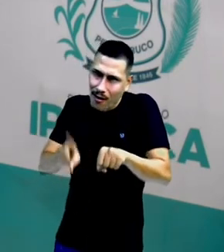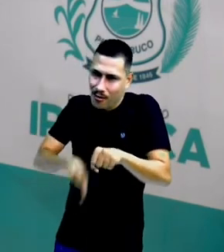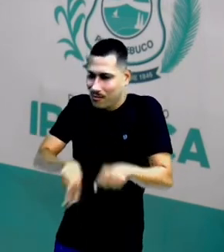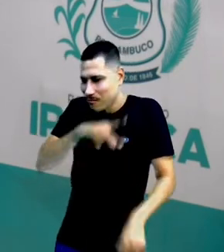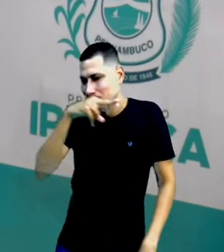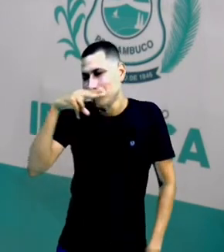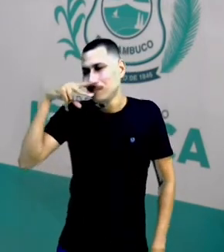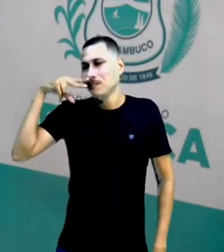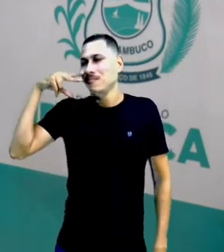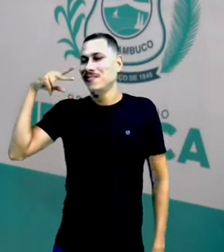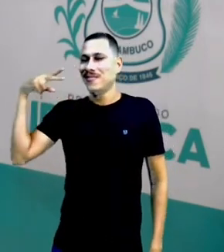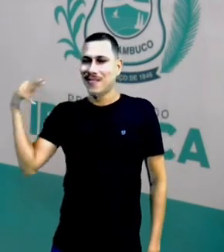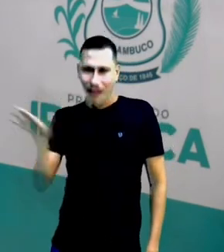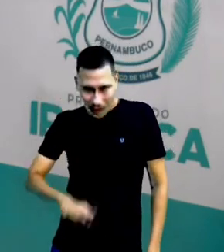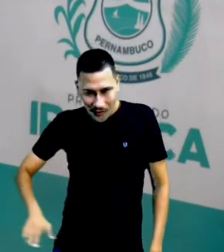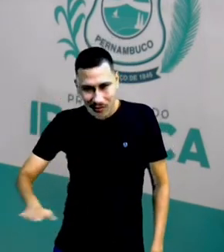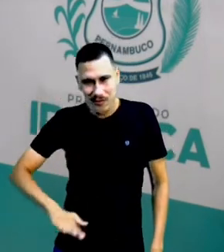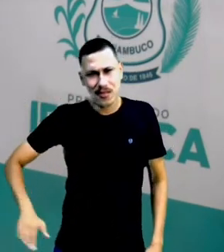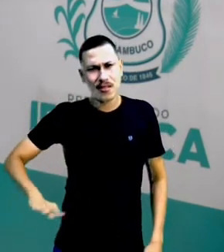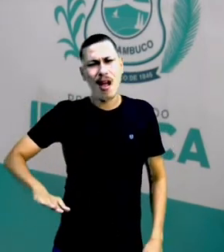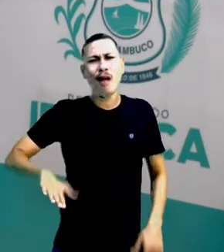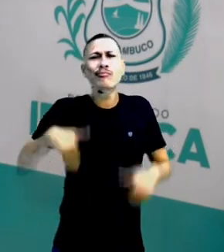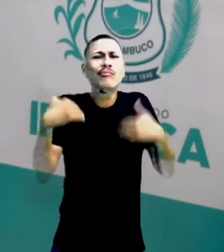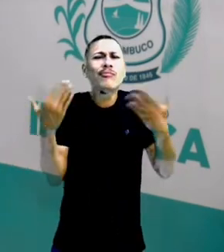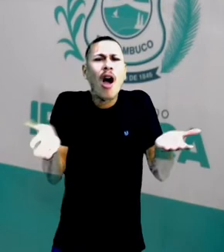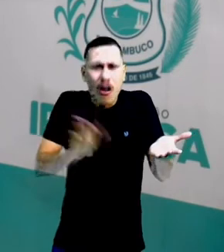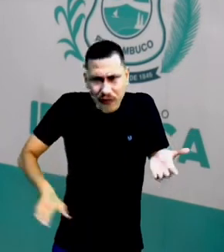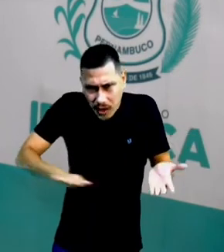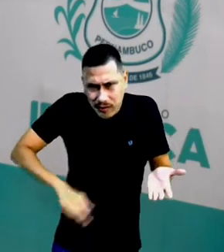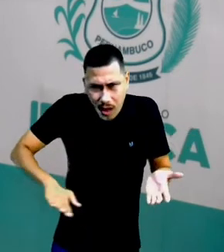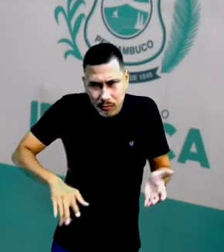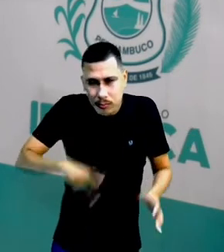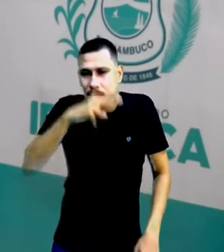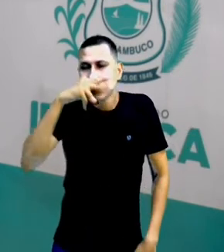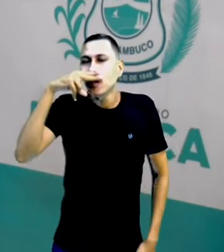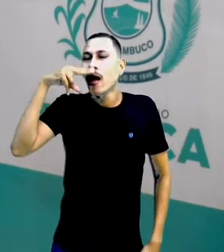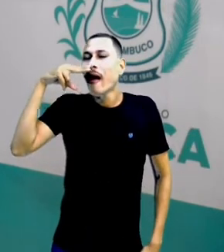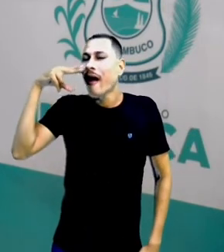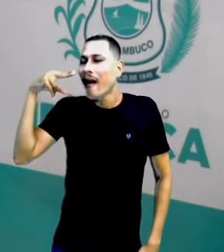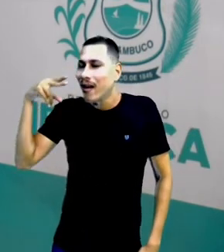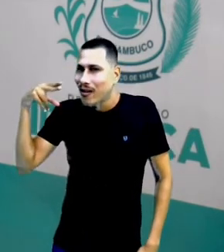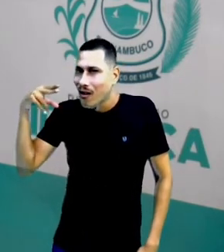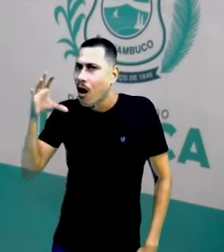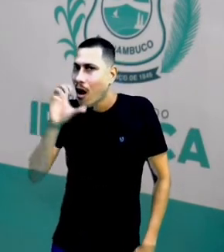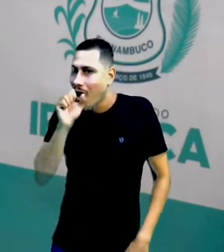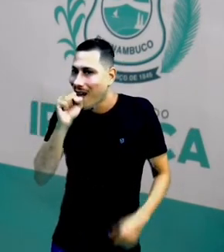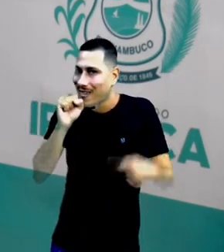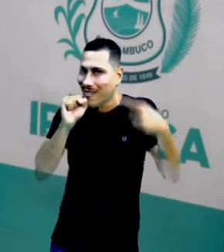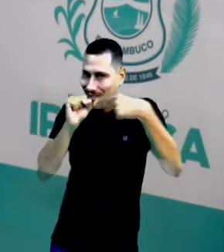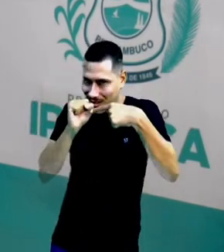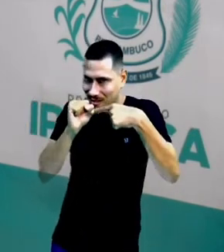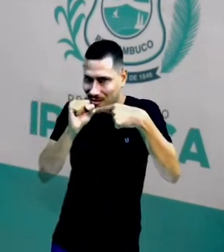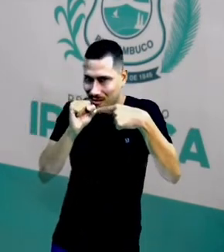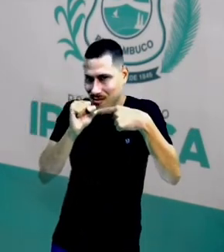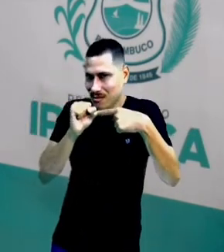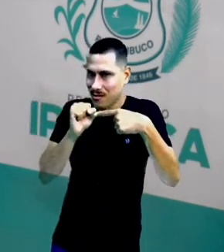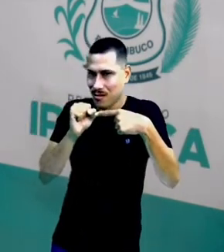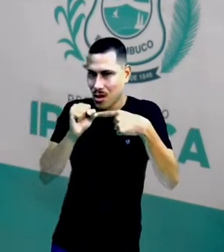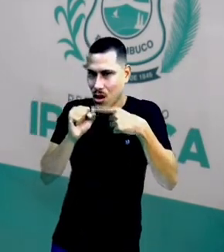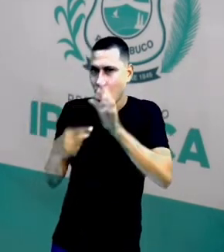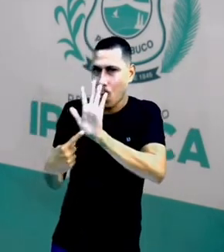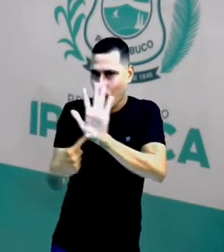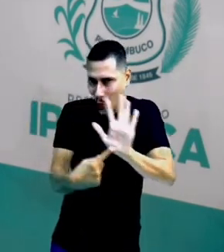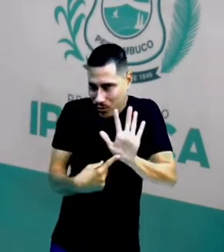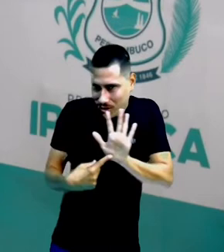perfumava a infância. Que infância? O cheiro da tangerina trazia para o eu